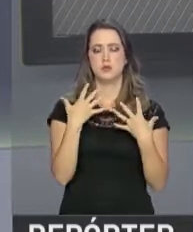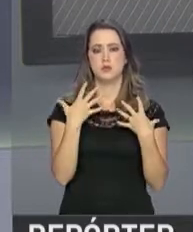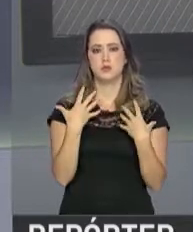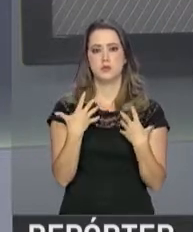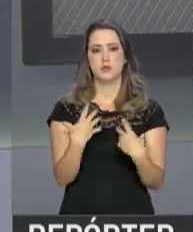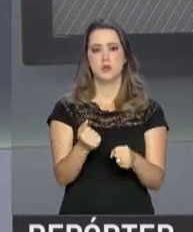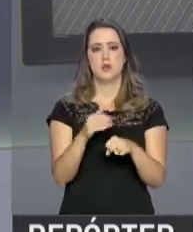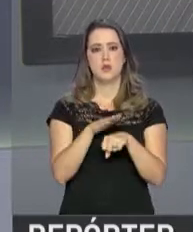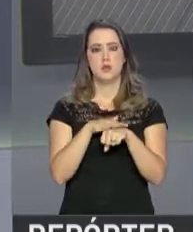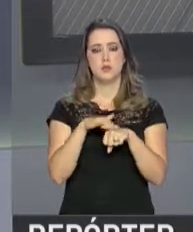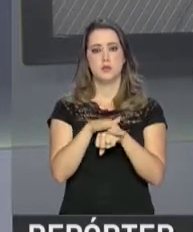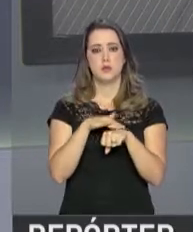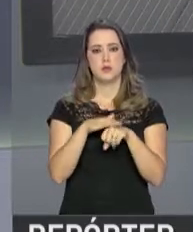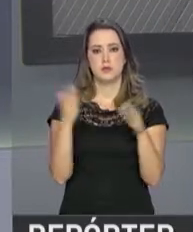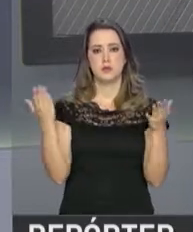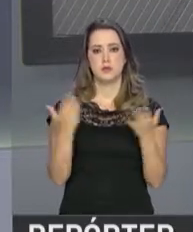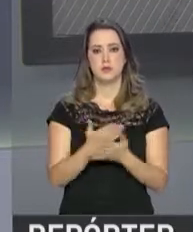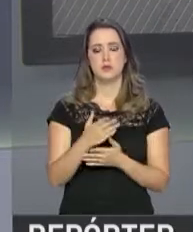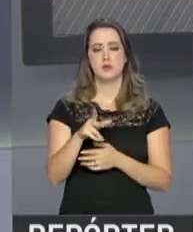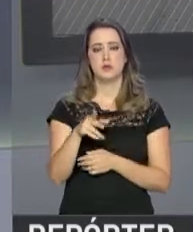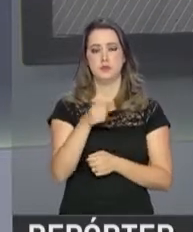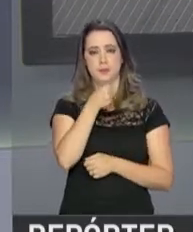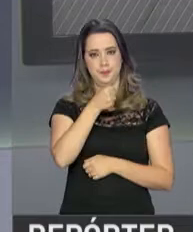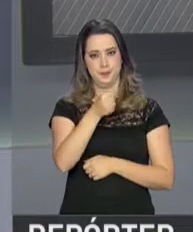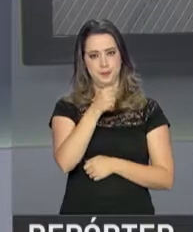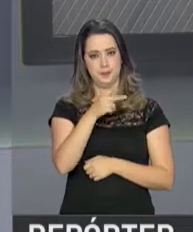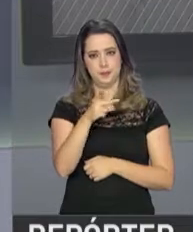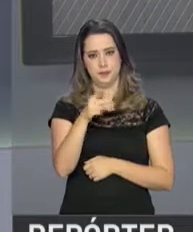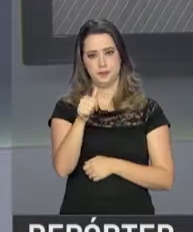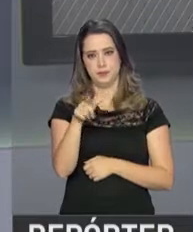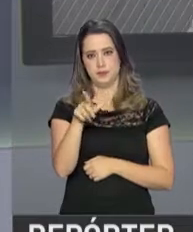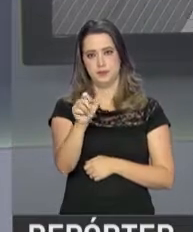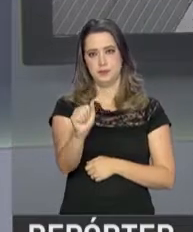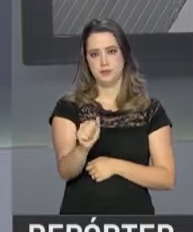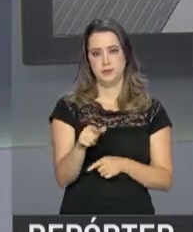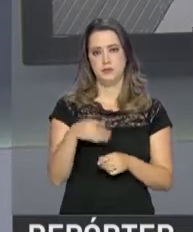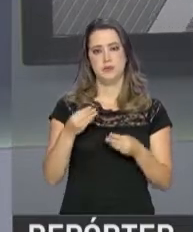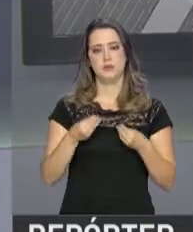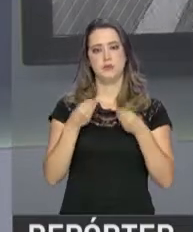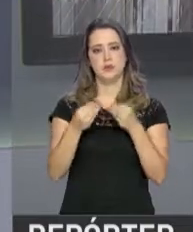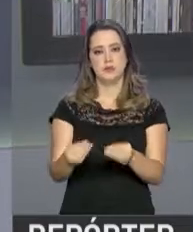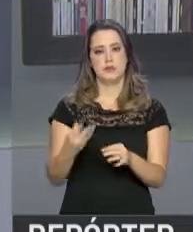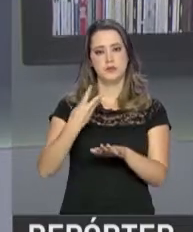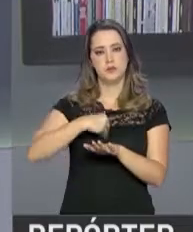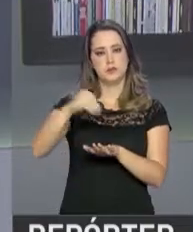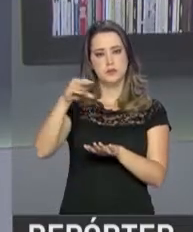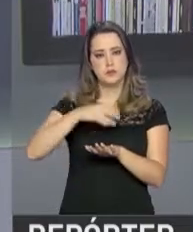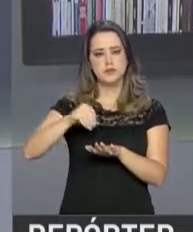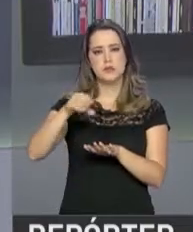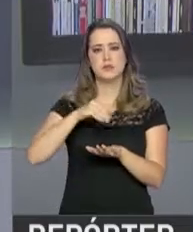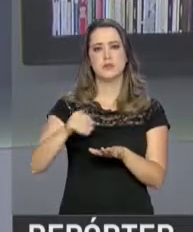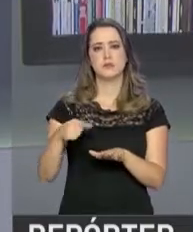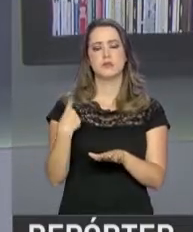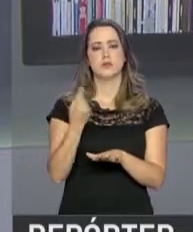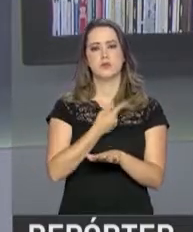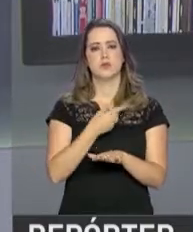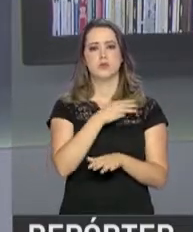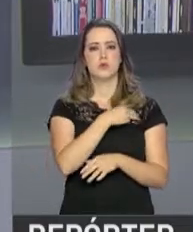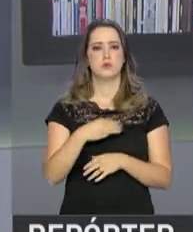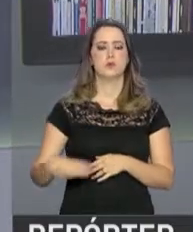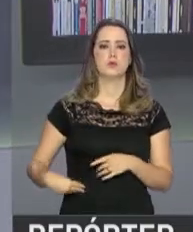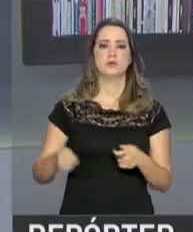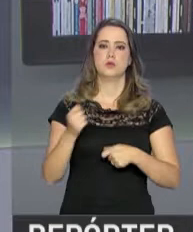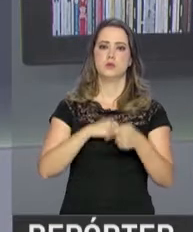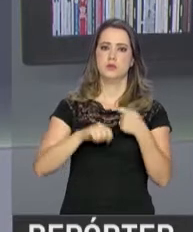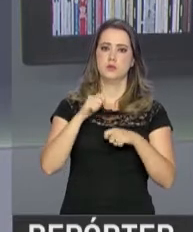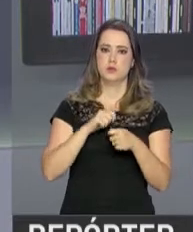o FMI. Nós vamos conversar agora com a nossa correspondente nos Estados Unidos, Paola Diorte, que traz mais informações para a gente